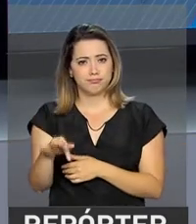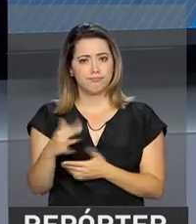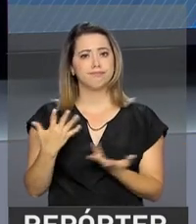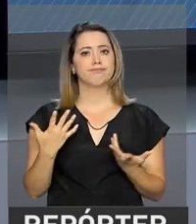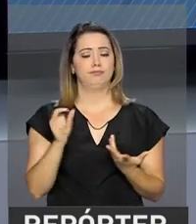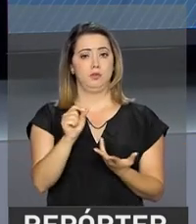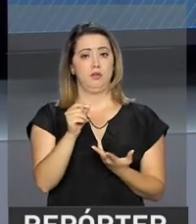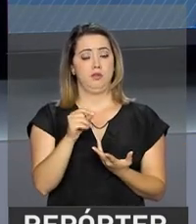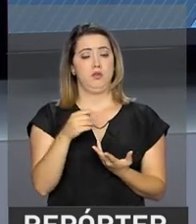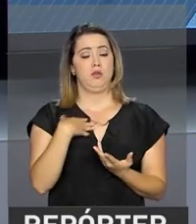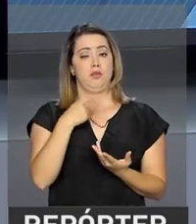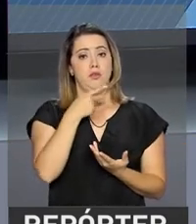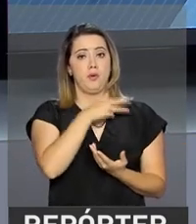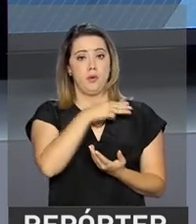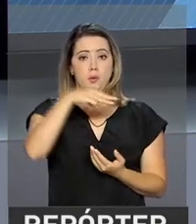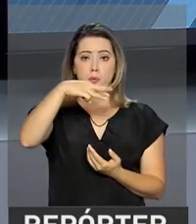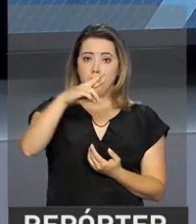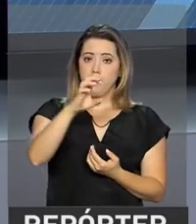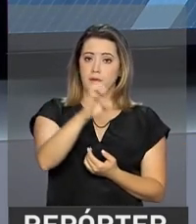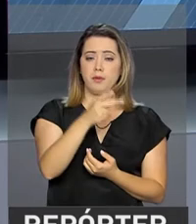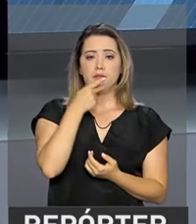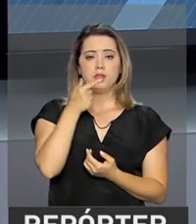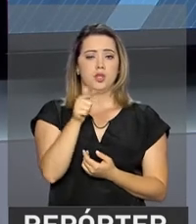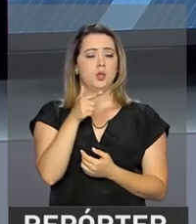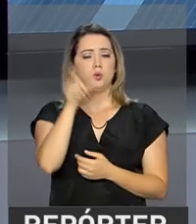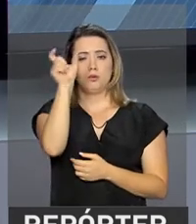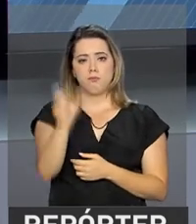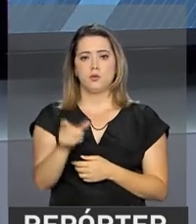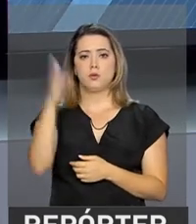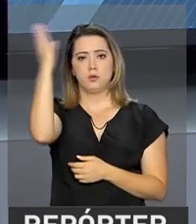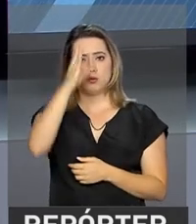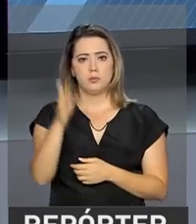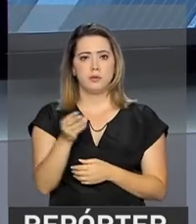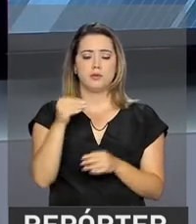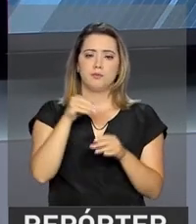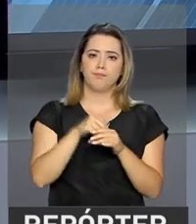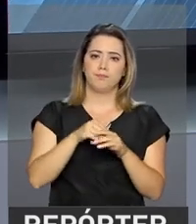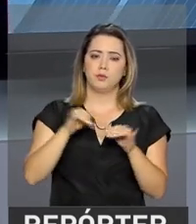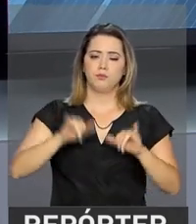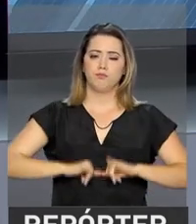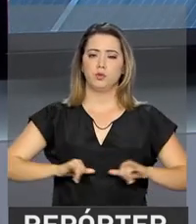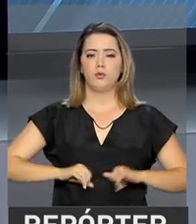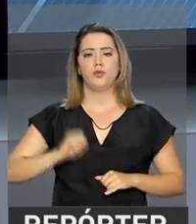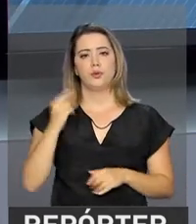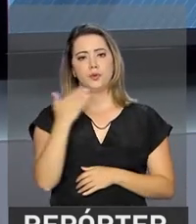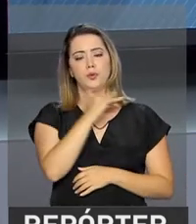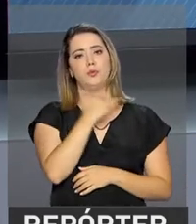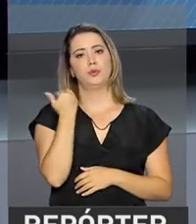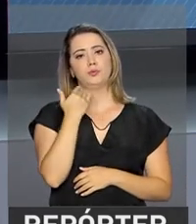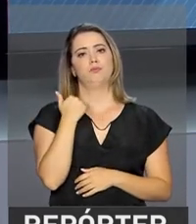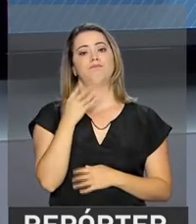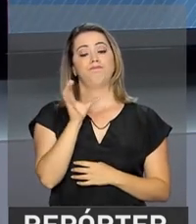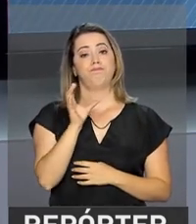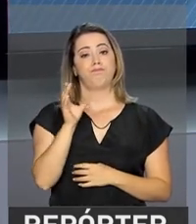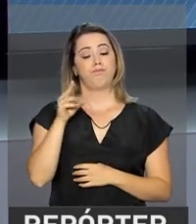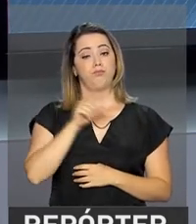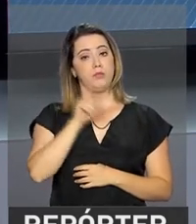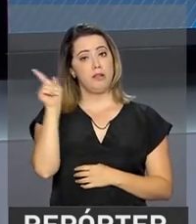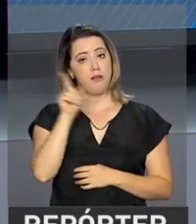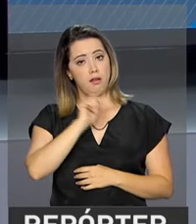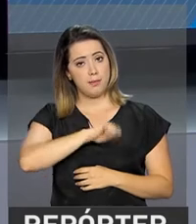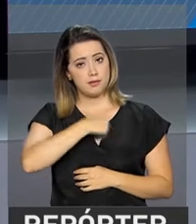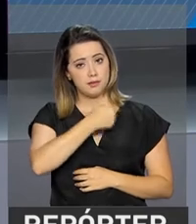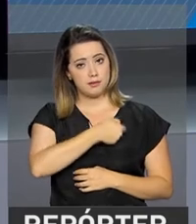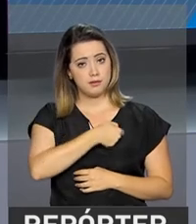itamaraty afirma que até o momento não há registro de brasileiros entre as vítimas o consulado geral do brasil em barcelona